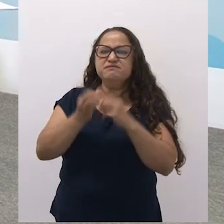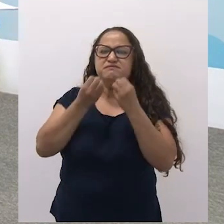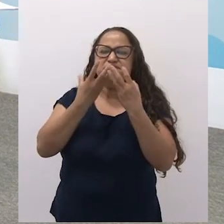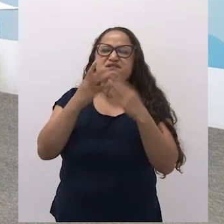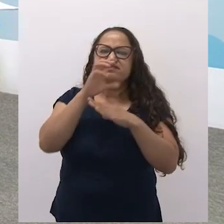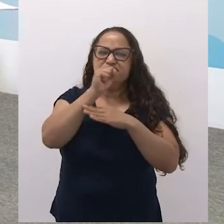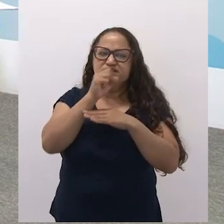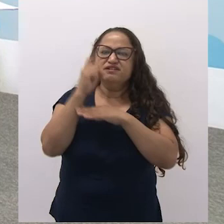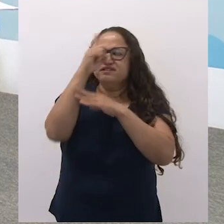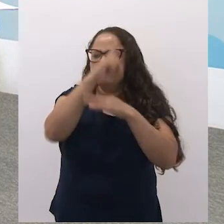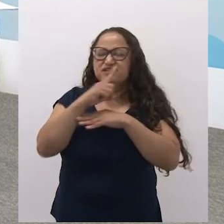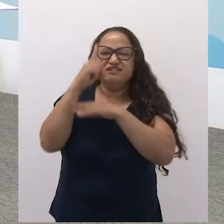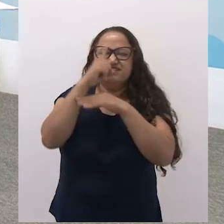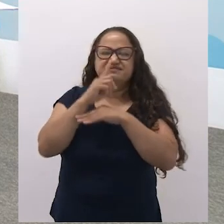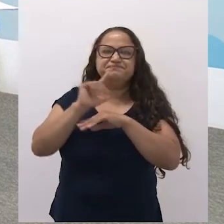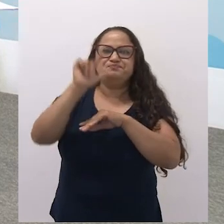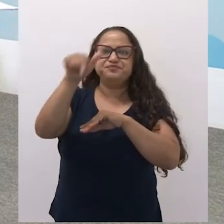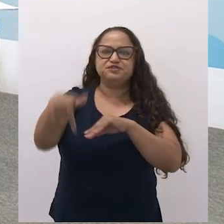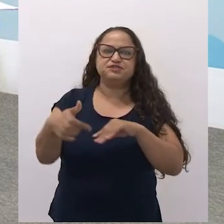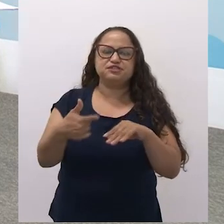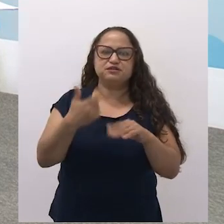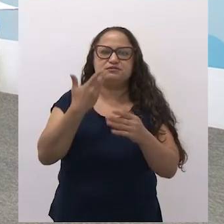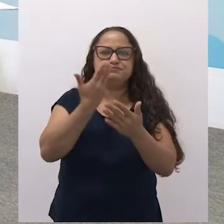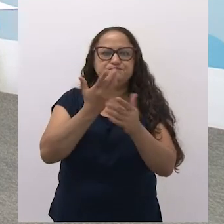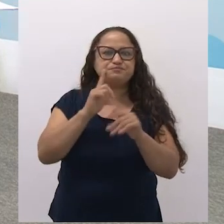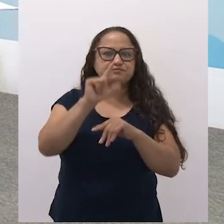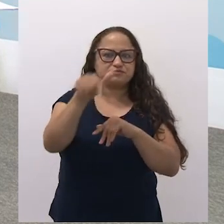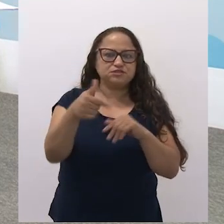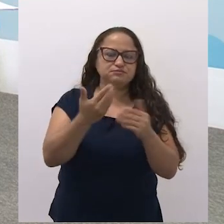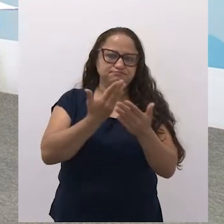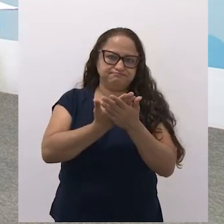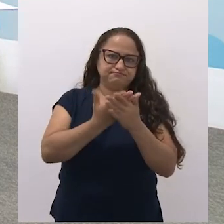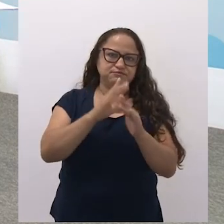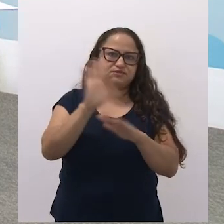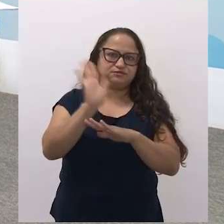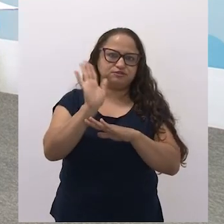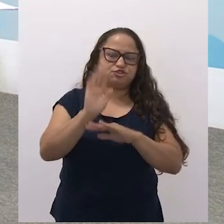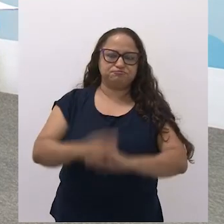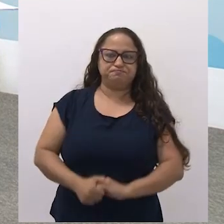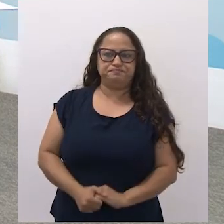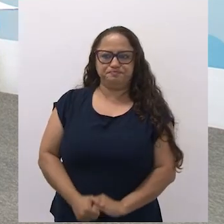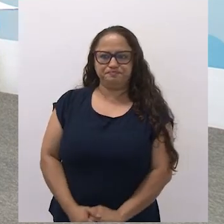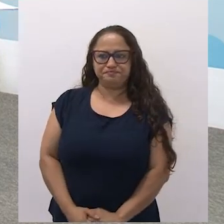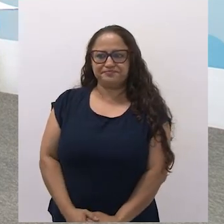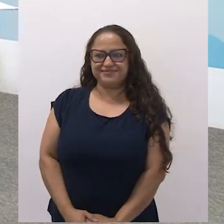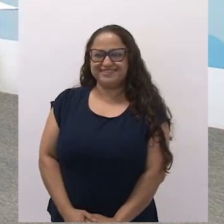final de semana e até a próxima. Até a próxima, pessoal. Tchau, tchau.